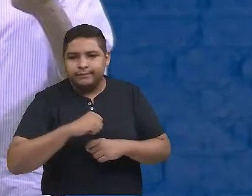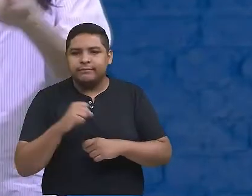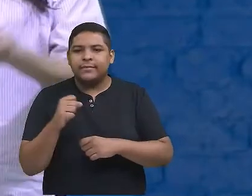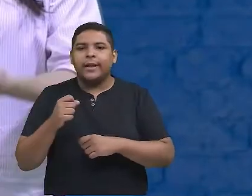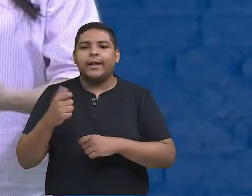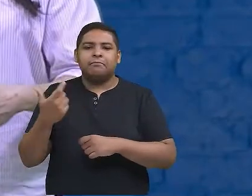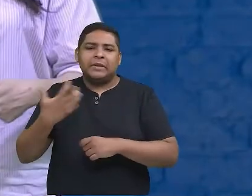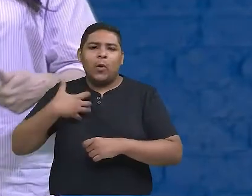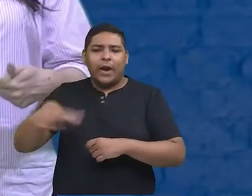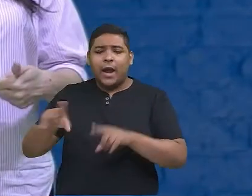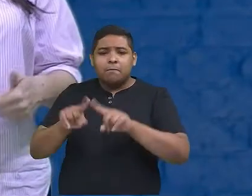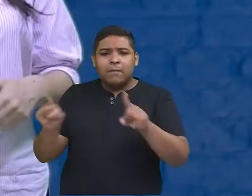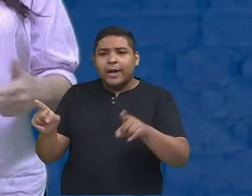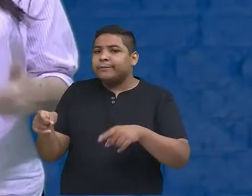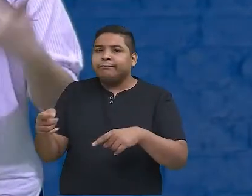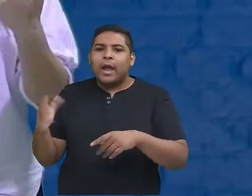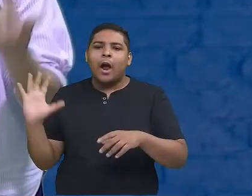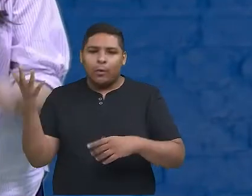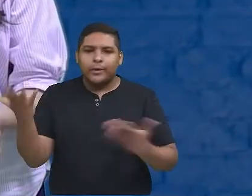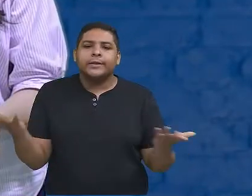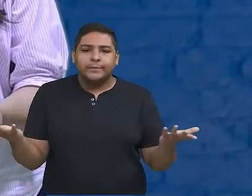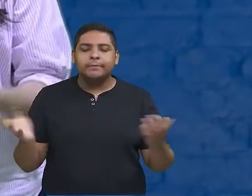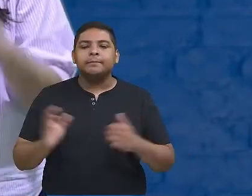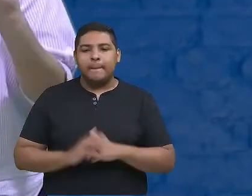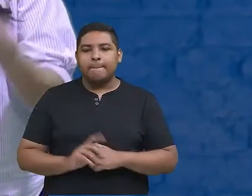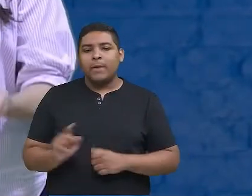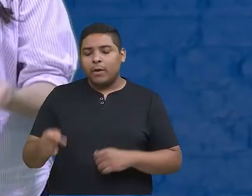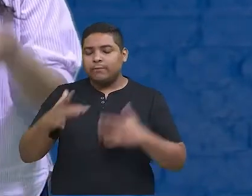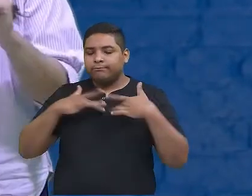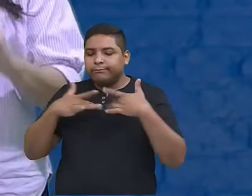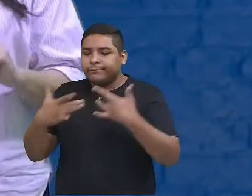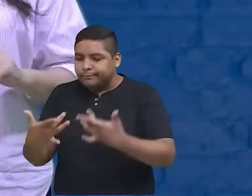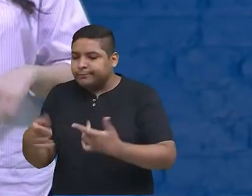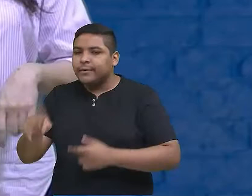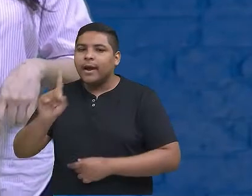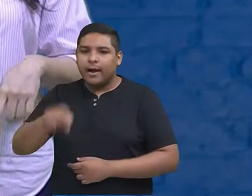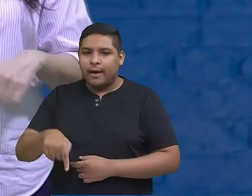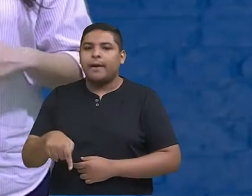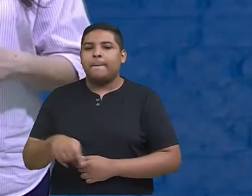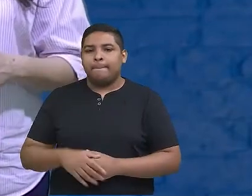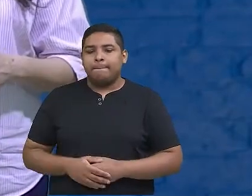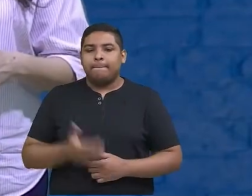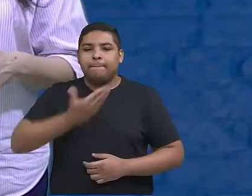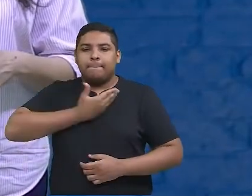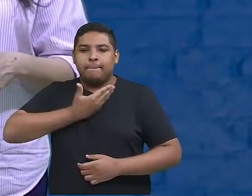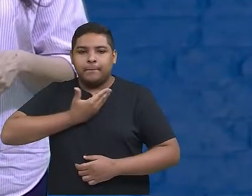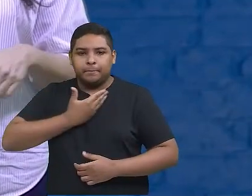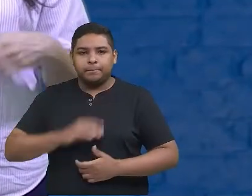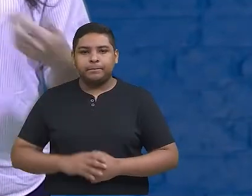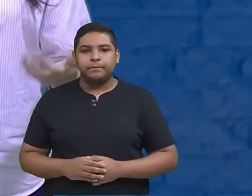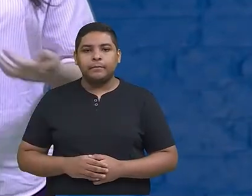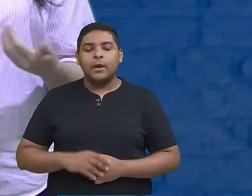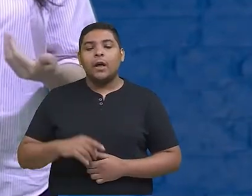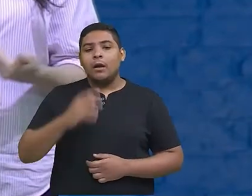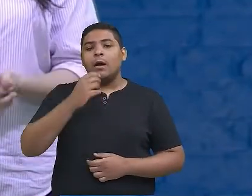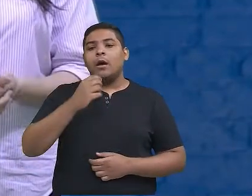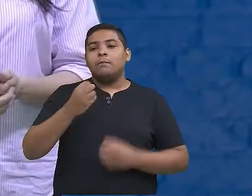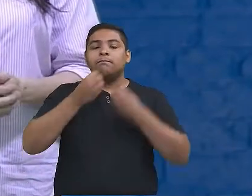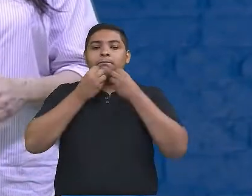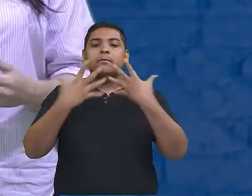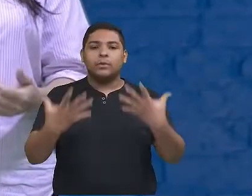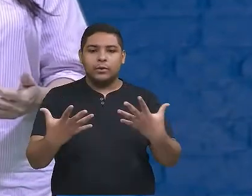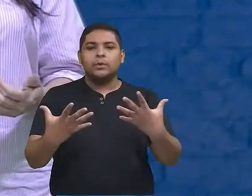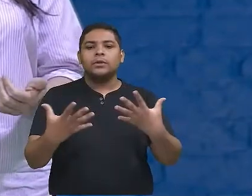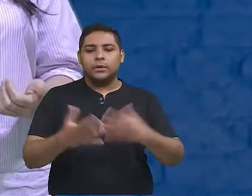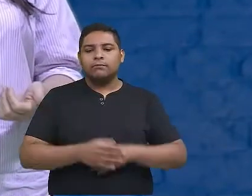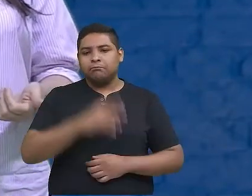ser respeitoso e amável com o outro, com o próximo, tá bom? E generoso. Sabe aquela situação em